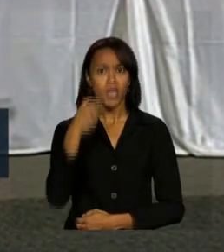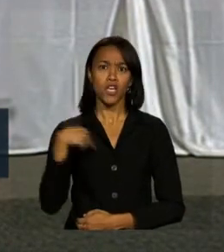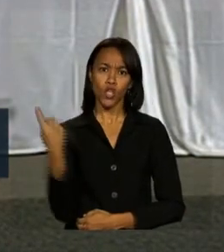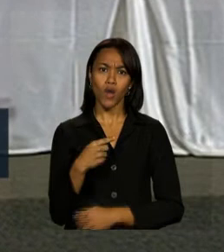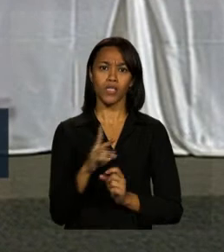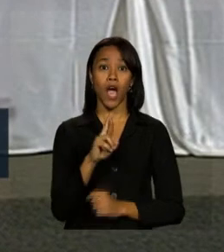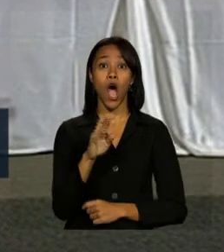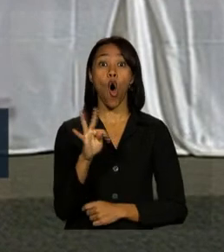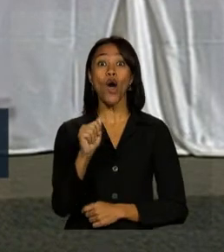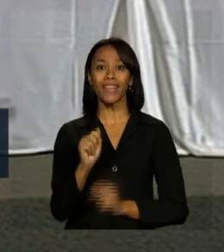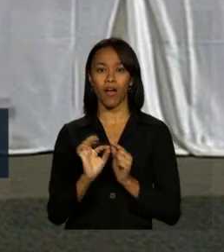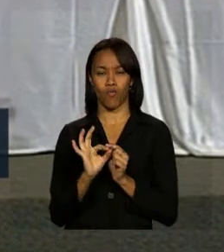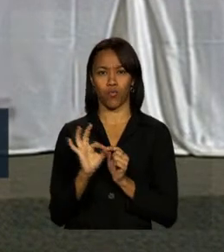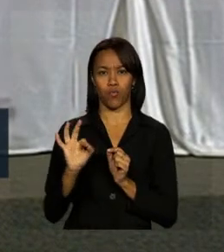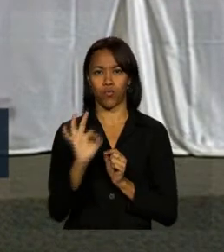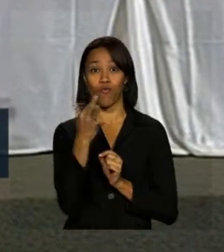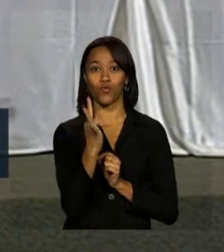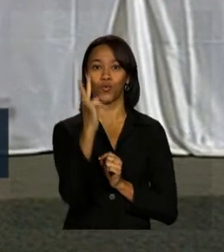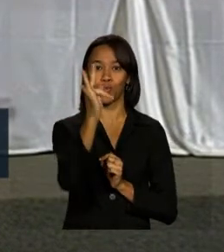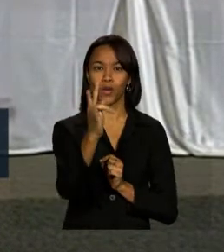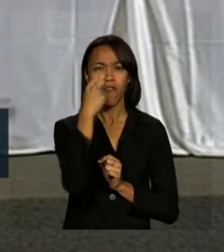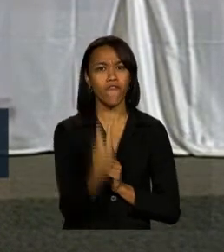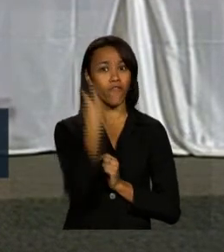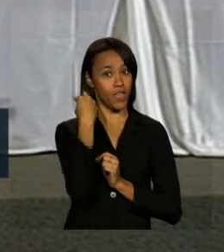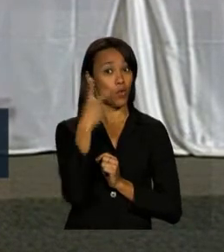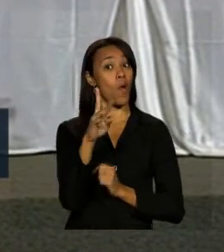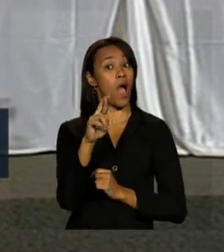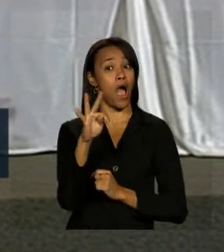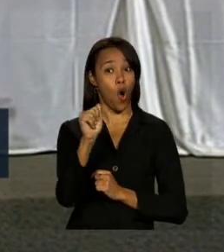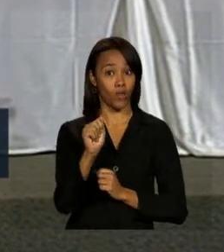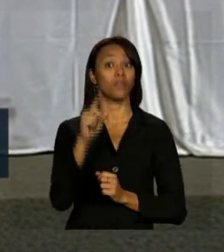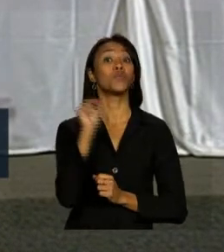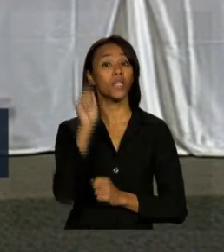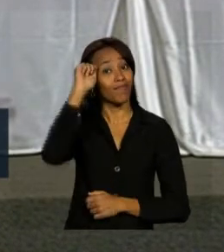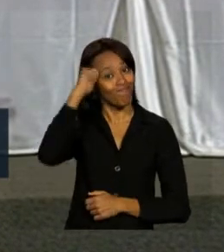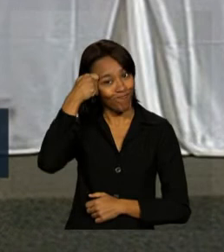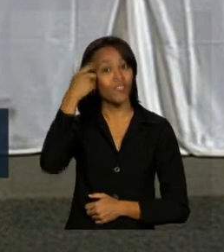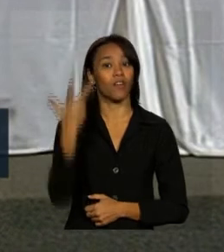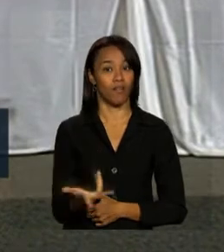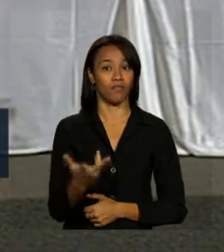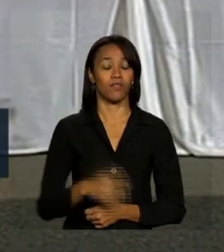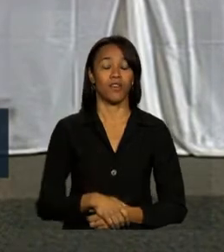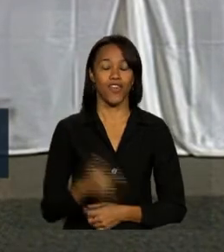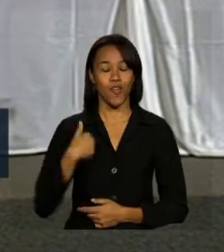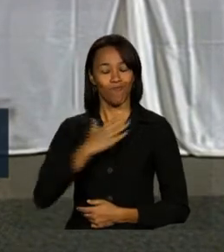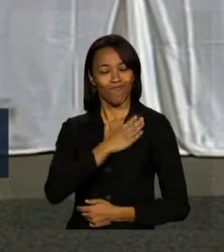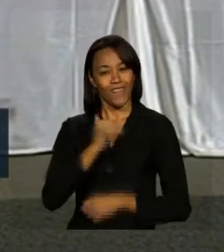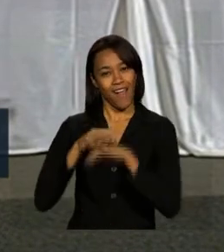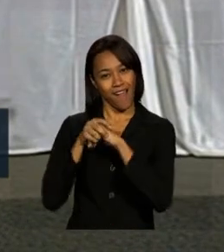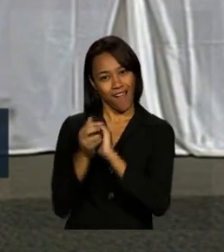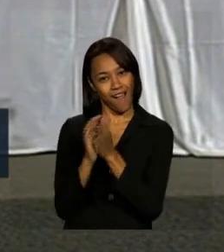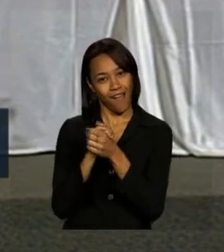futuro, olhando para a rota da escravidão. Eu o saúdo de forma muito carinhosa, Eloy, porque certamente